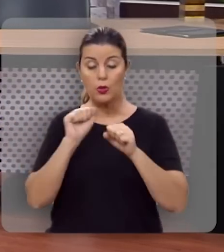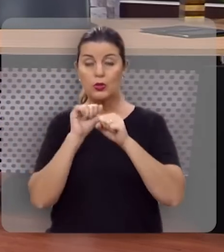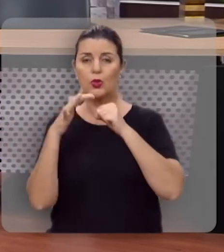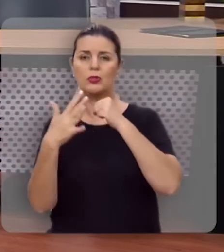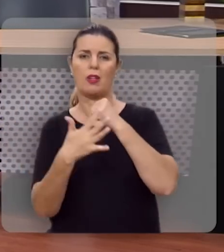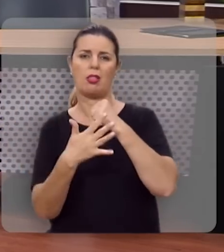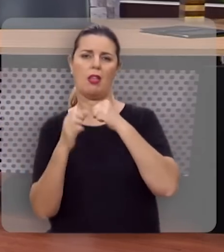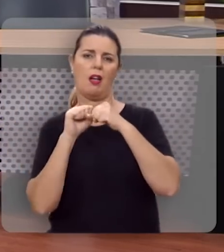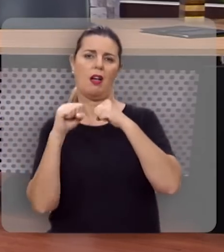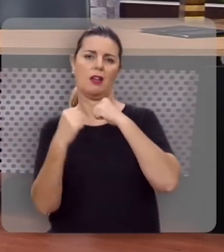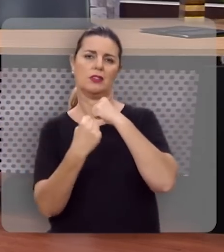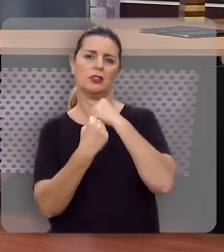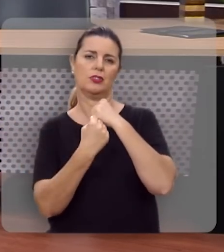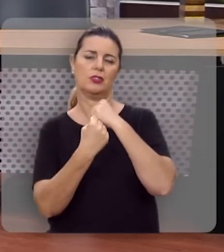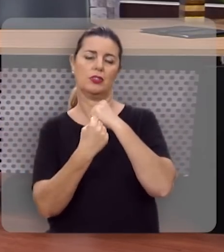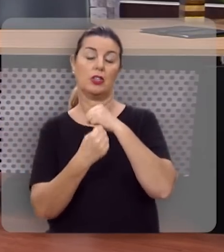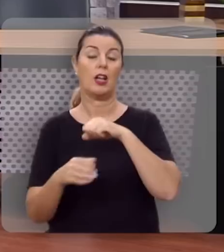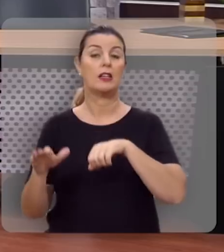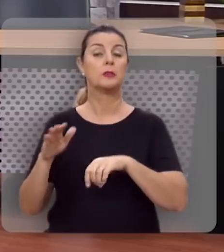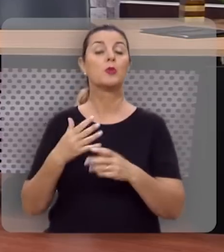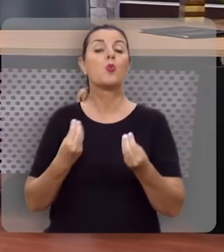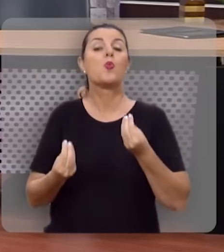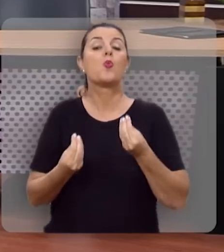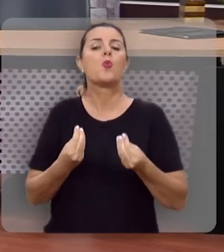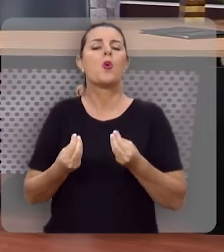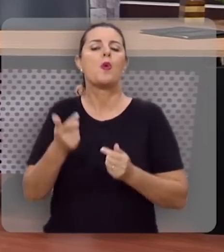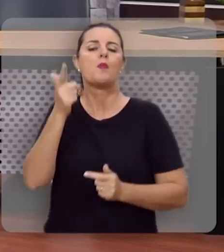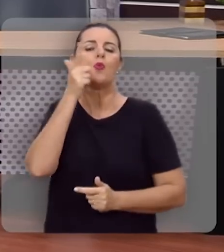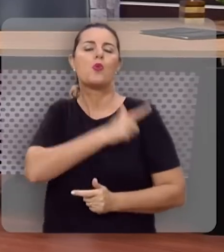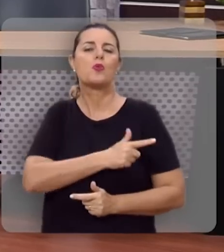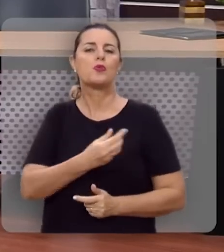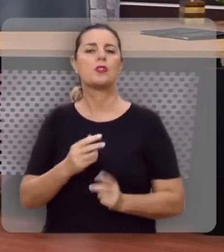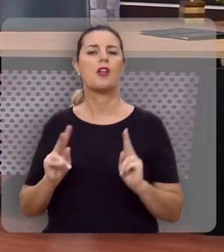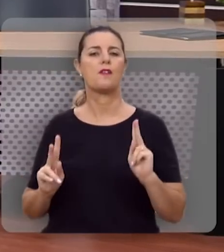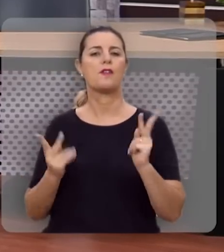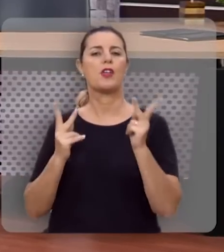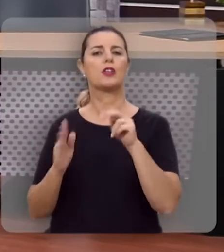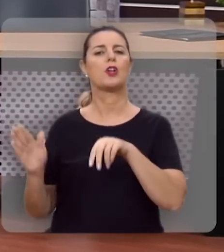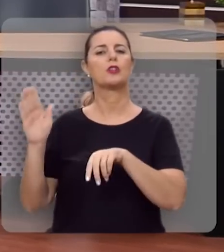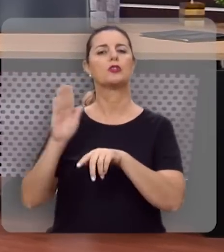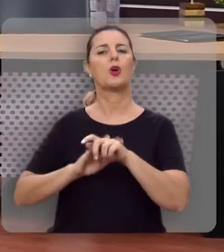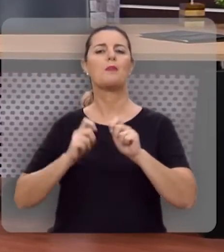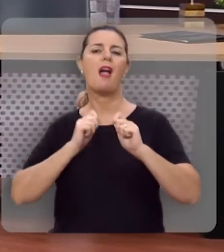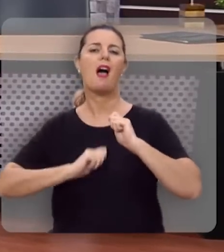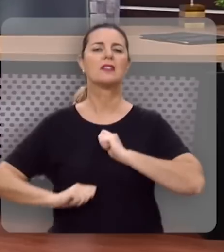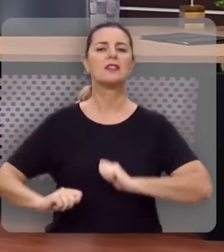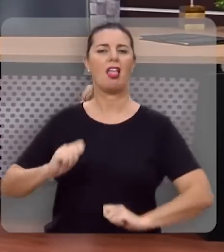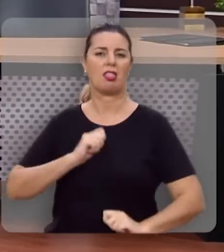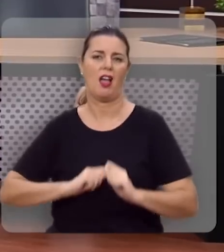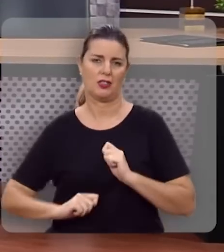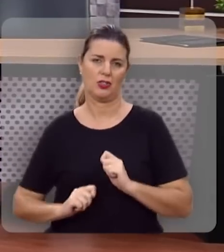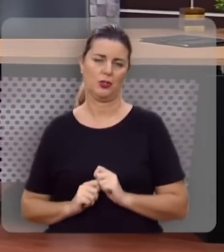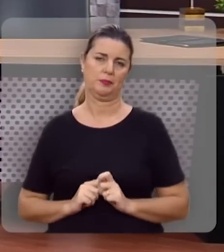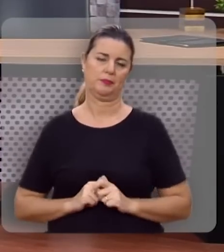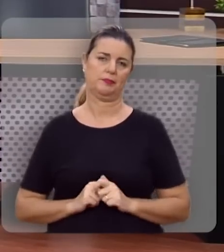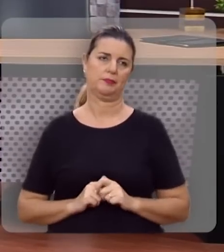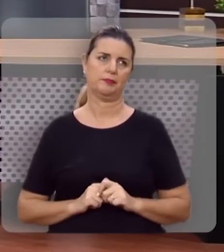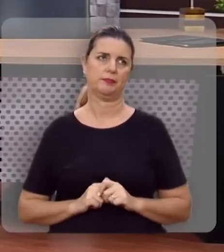nossa sociedade, que é lidar vitoriosamente com a questão da ansiedade.